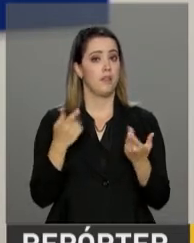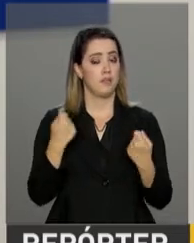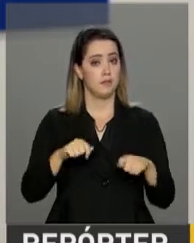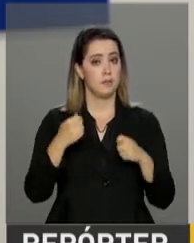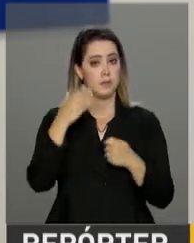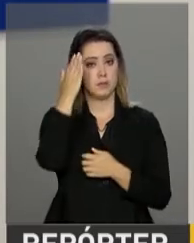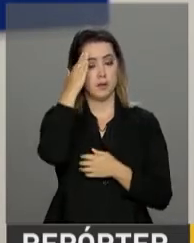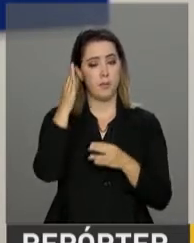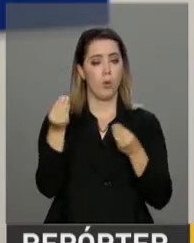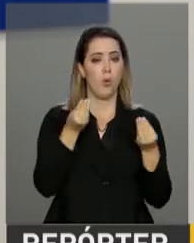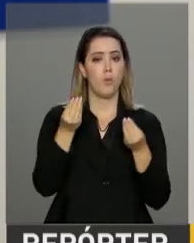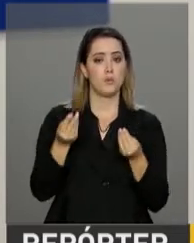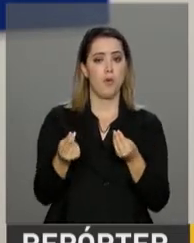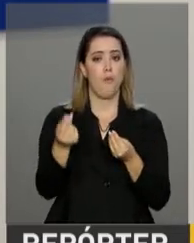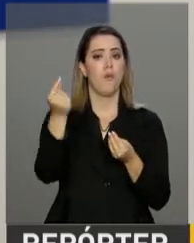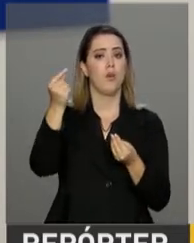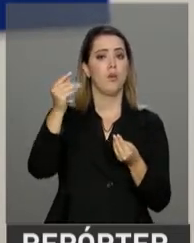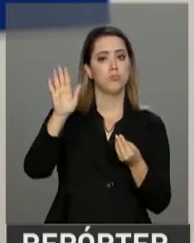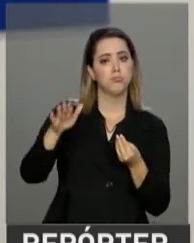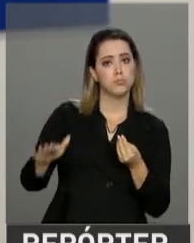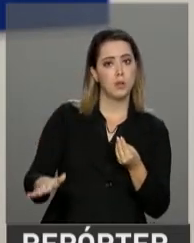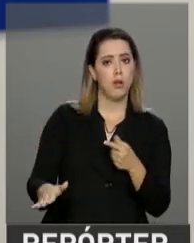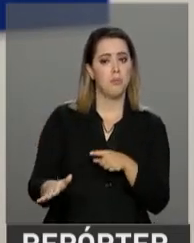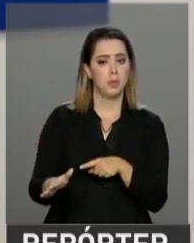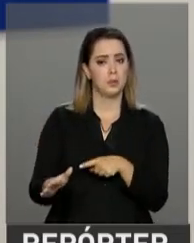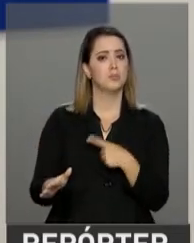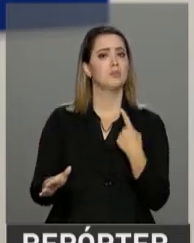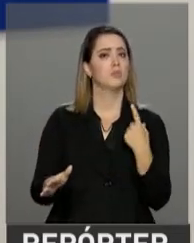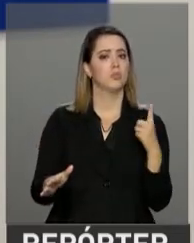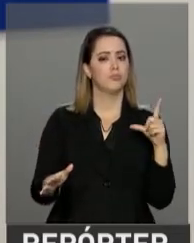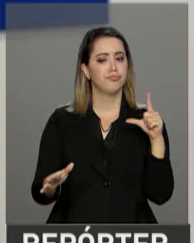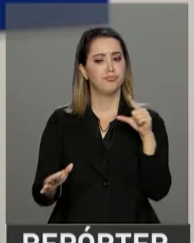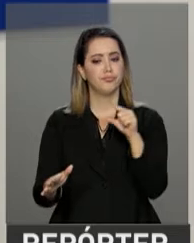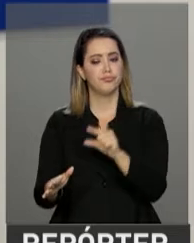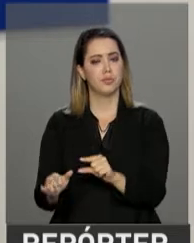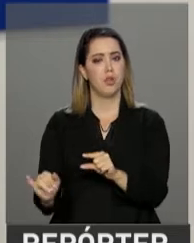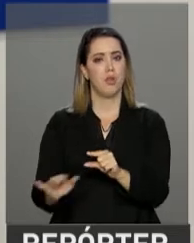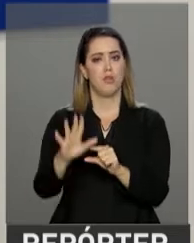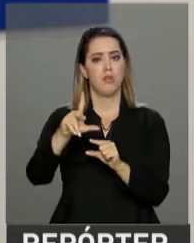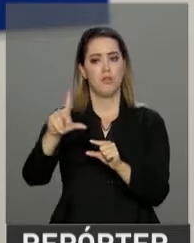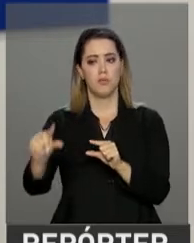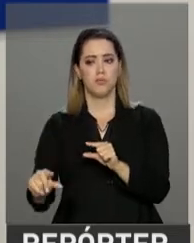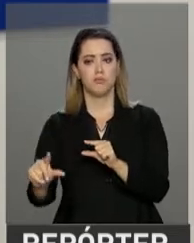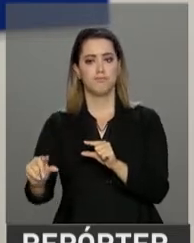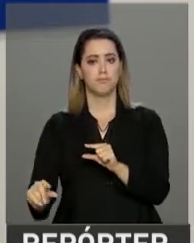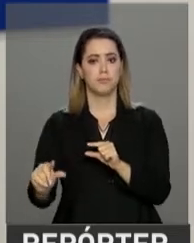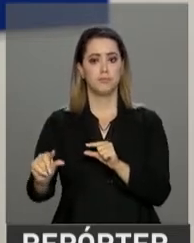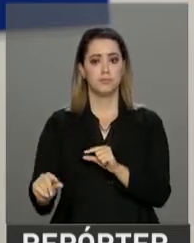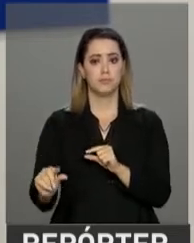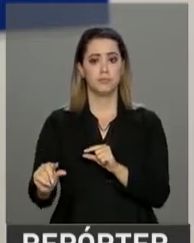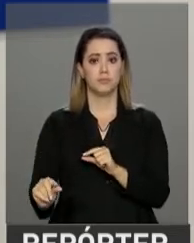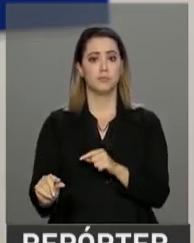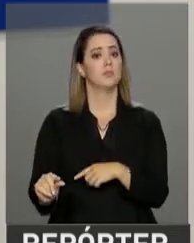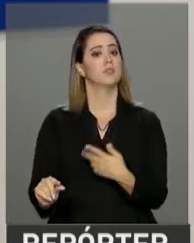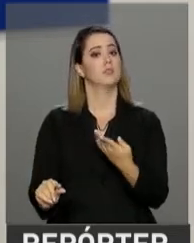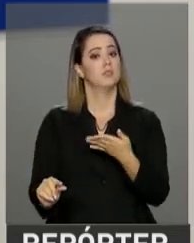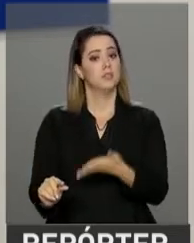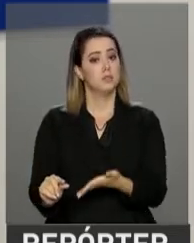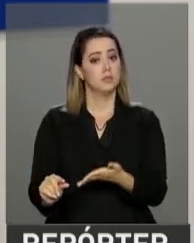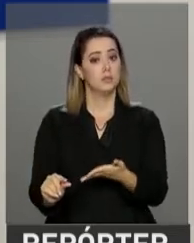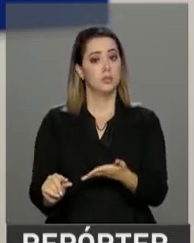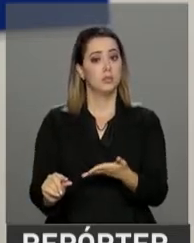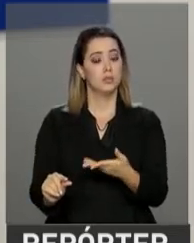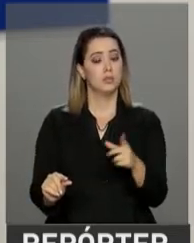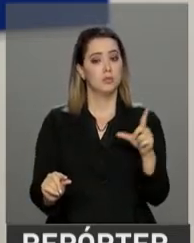dos preços de vista da inflação é cedendo nos últimos meses o assunto abaixo de fato e com a inflação mais